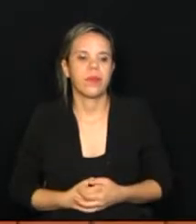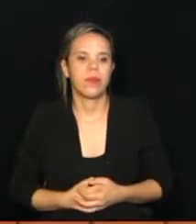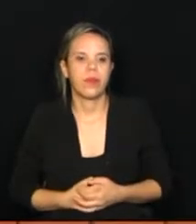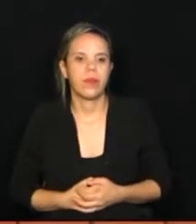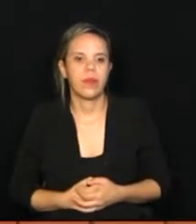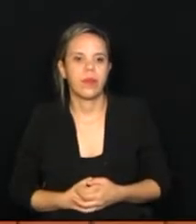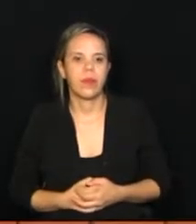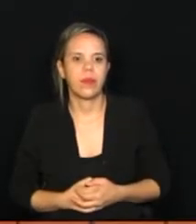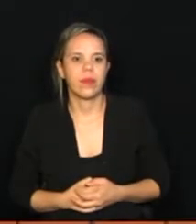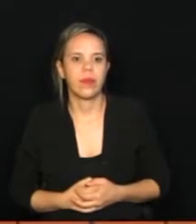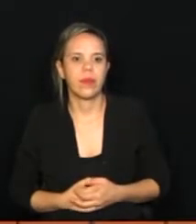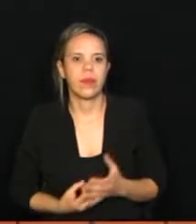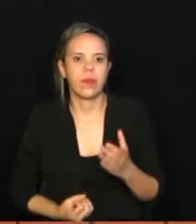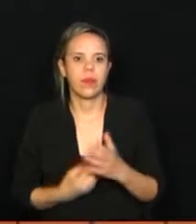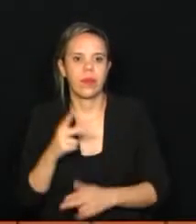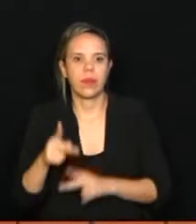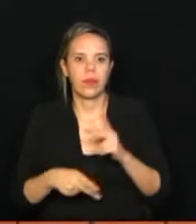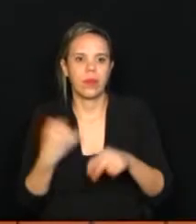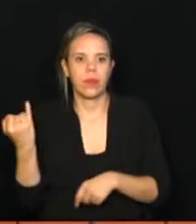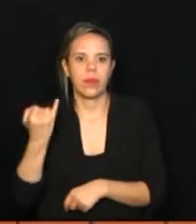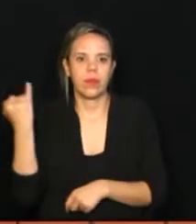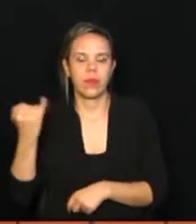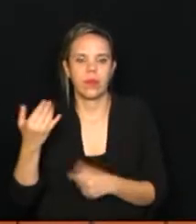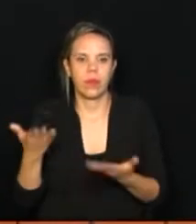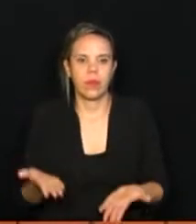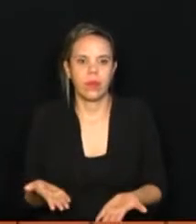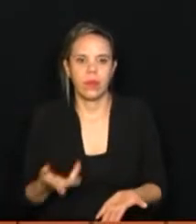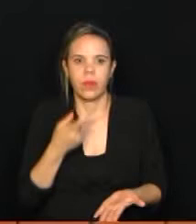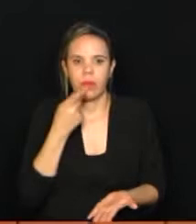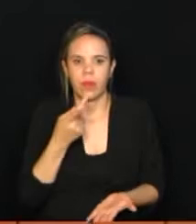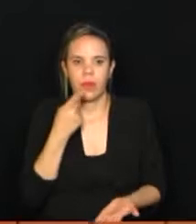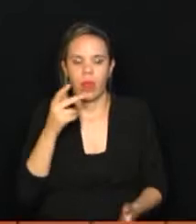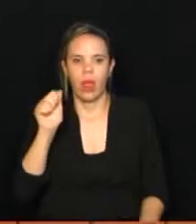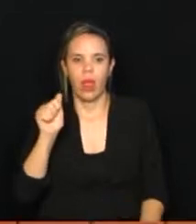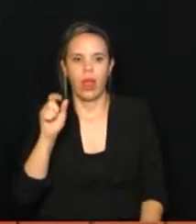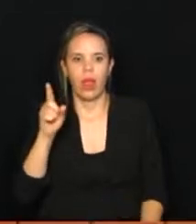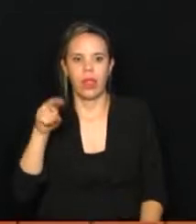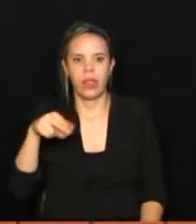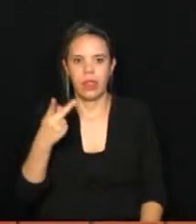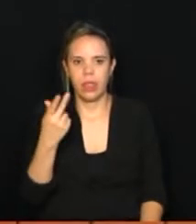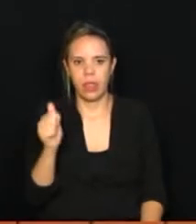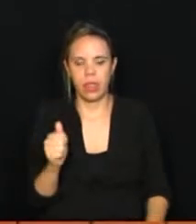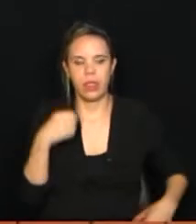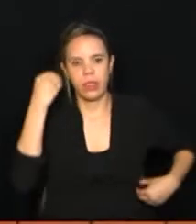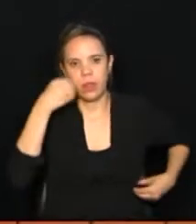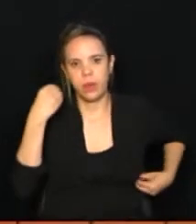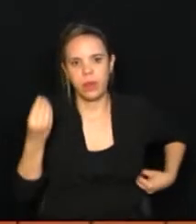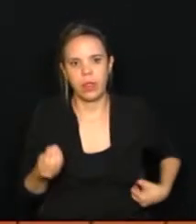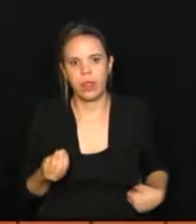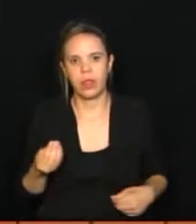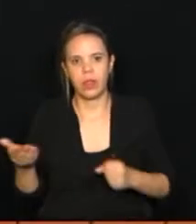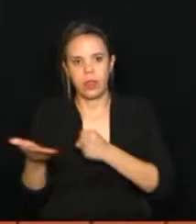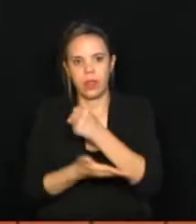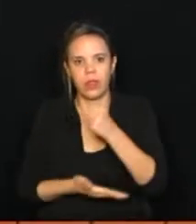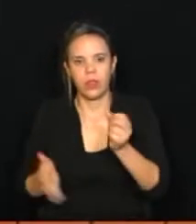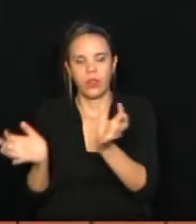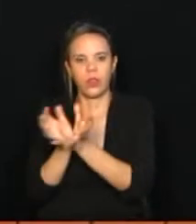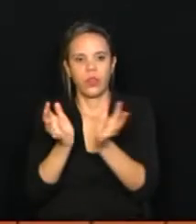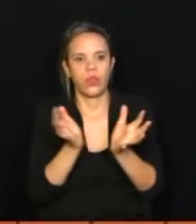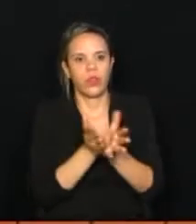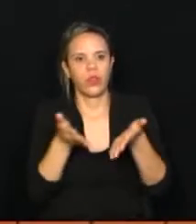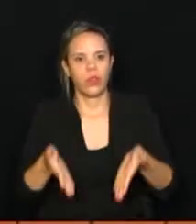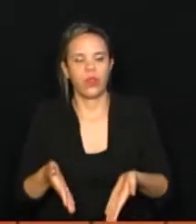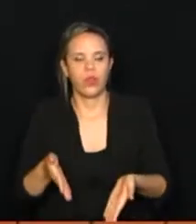Foi uma geração também importante essa que você citou da Adrianinha, acho que de grande experiência. E era a base das equipes aqui,